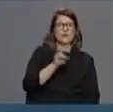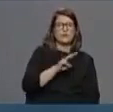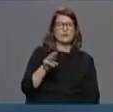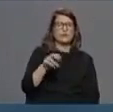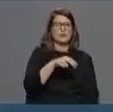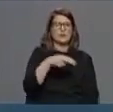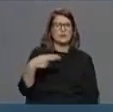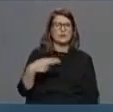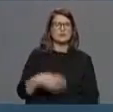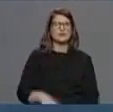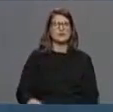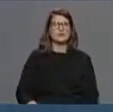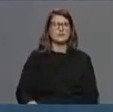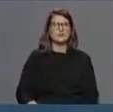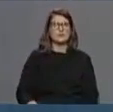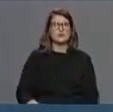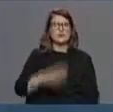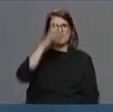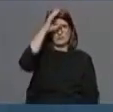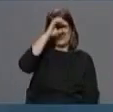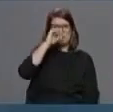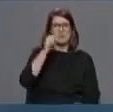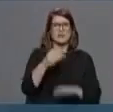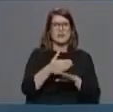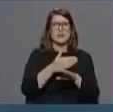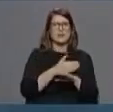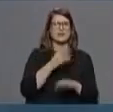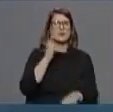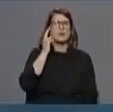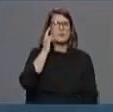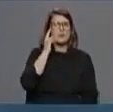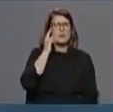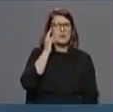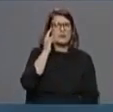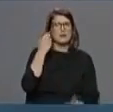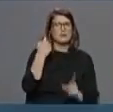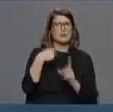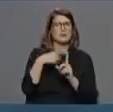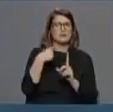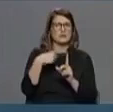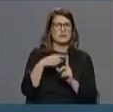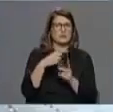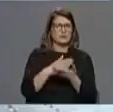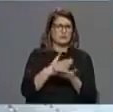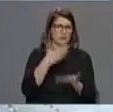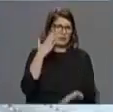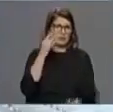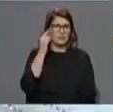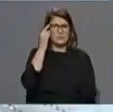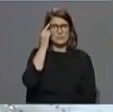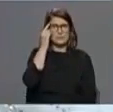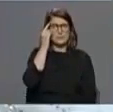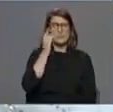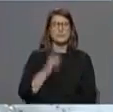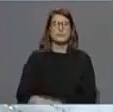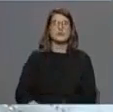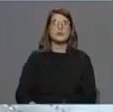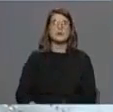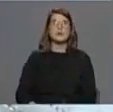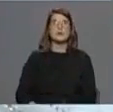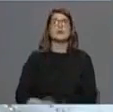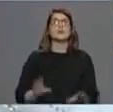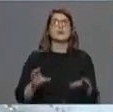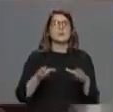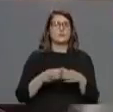euros. Com o governo anterior, só a Madeira beneficiava dessa comparticipação. No comício na Ilha do Corvo,